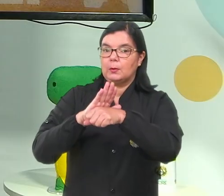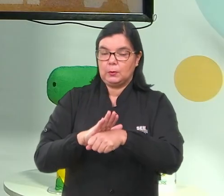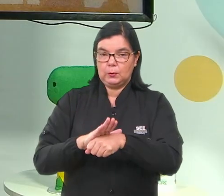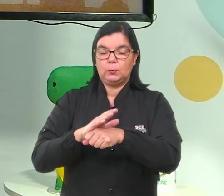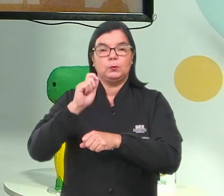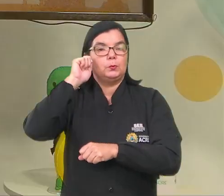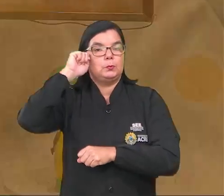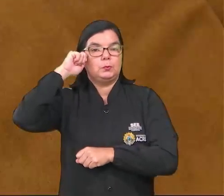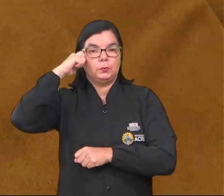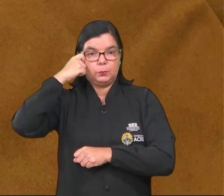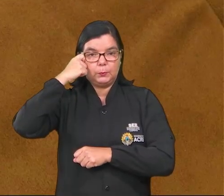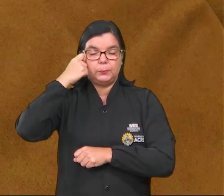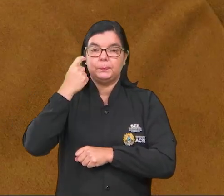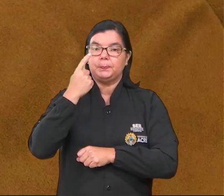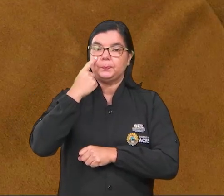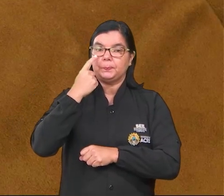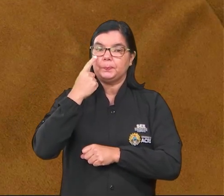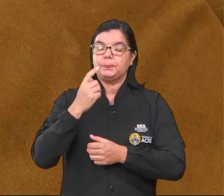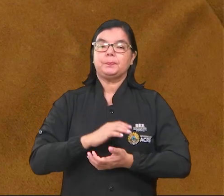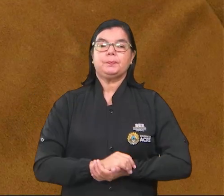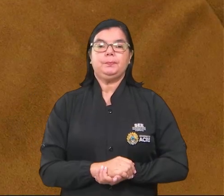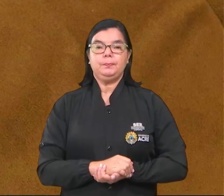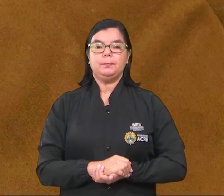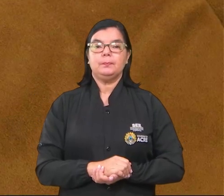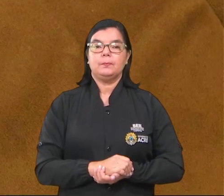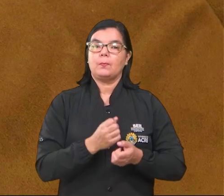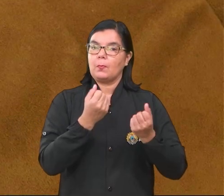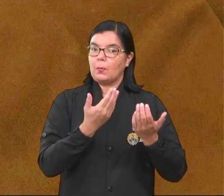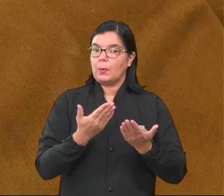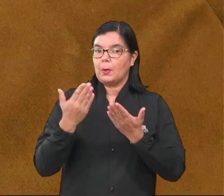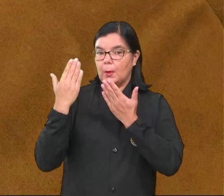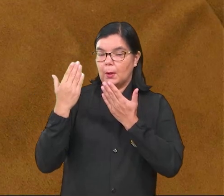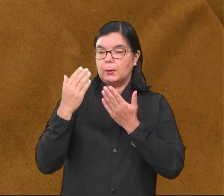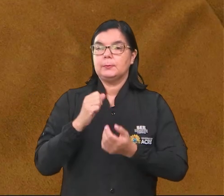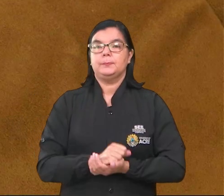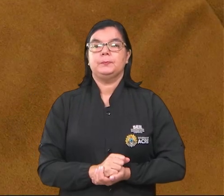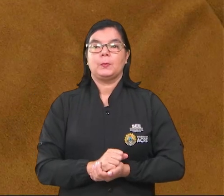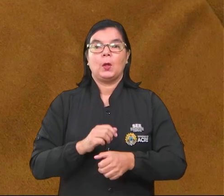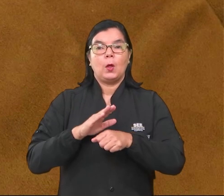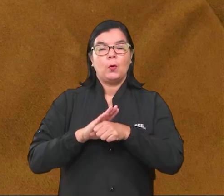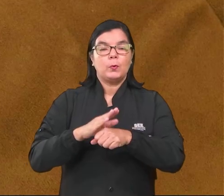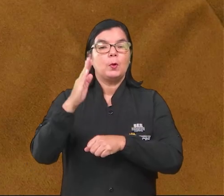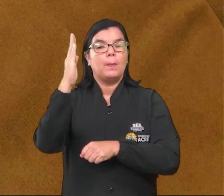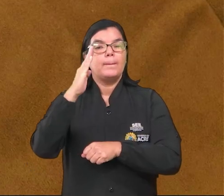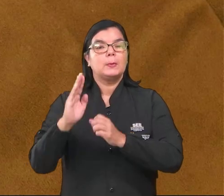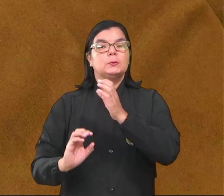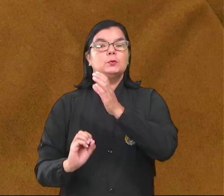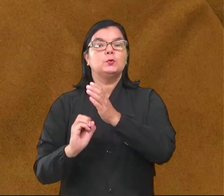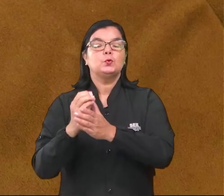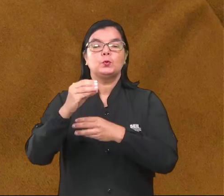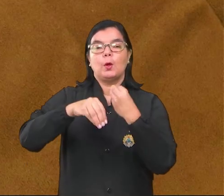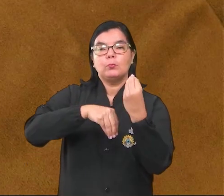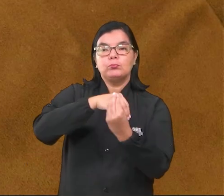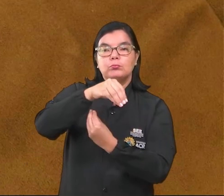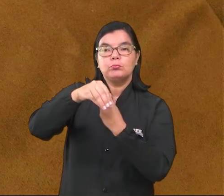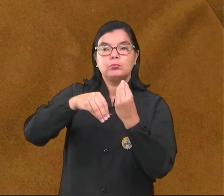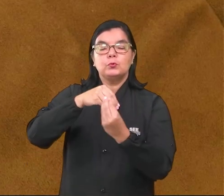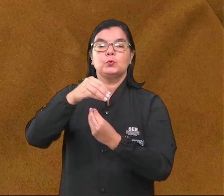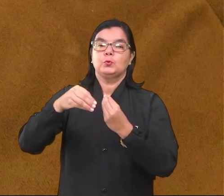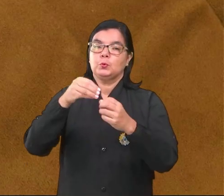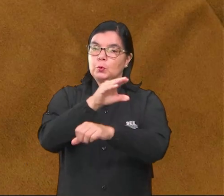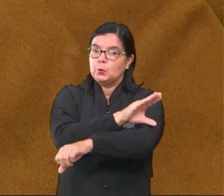dos negros. Vamos aqui retornar para a imagem. Defende que o Brasil nasceu de uma mistura